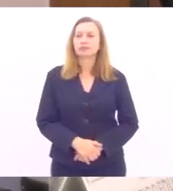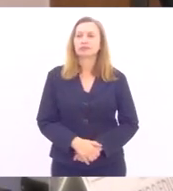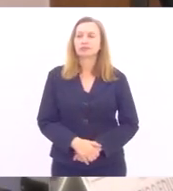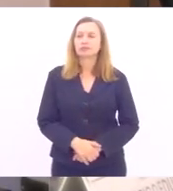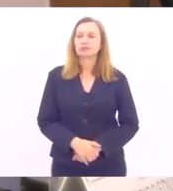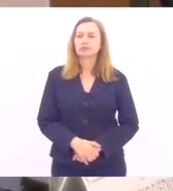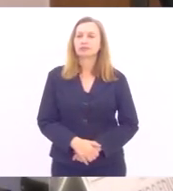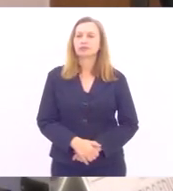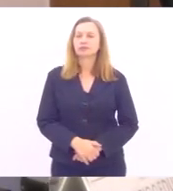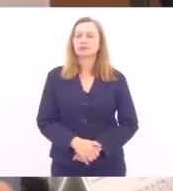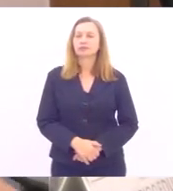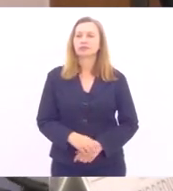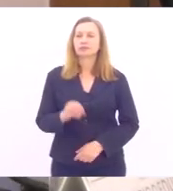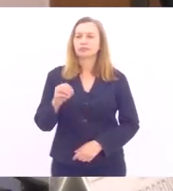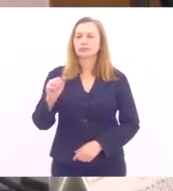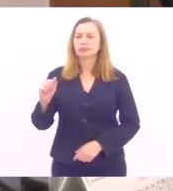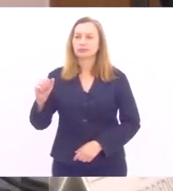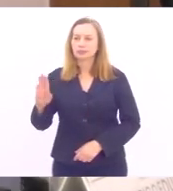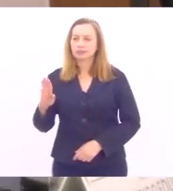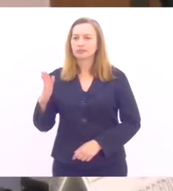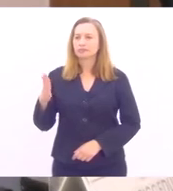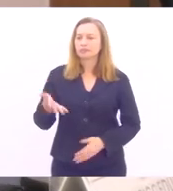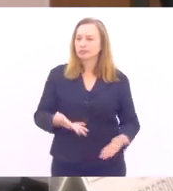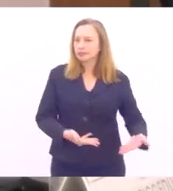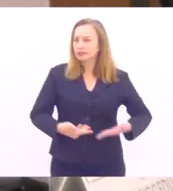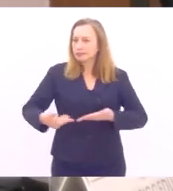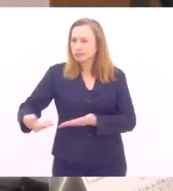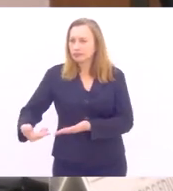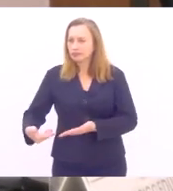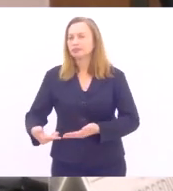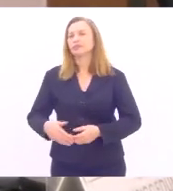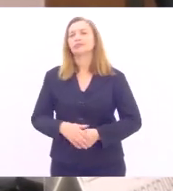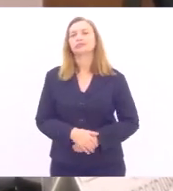A OAB foi chamada a participar